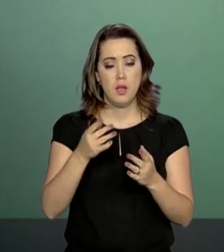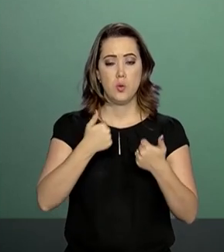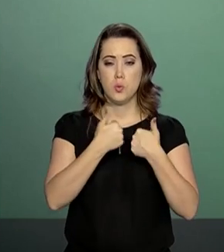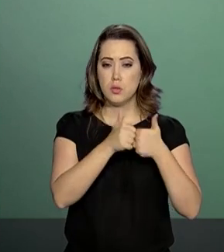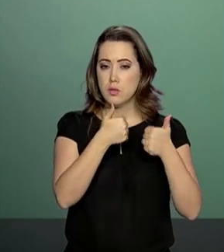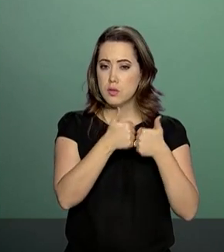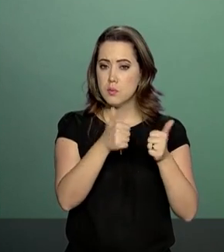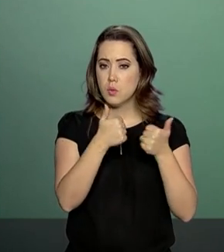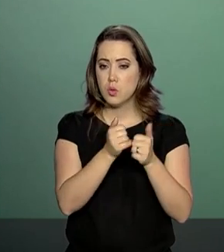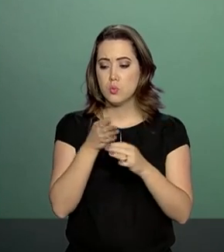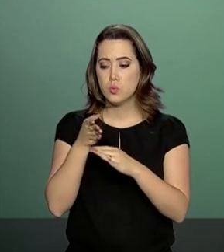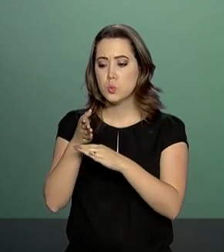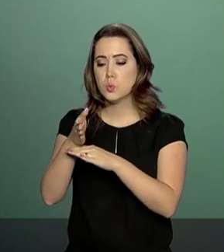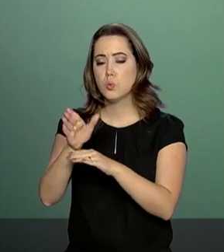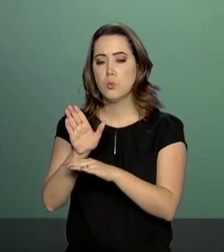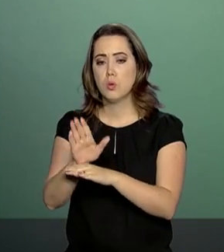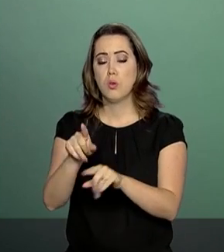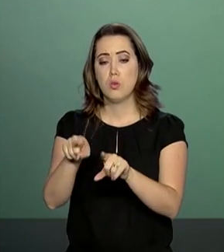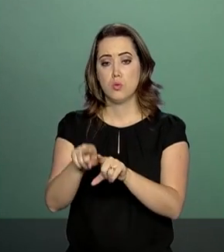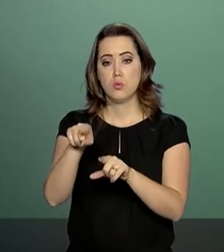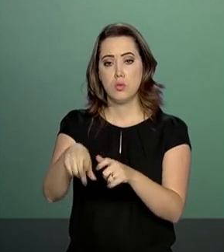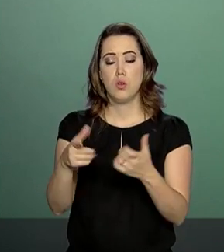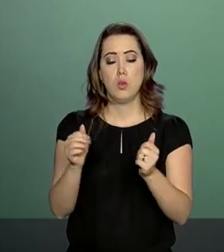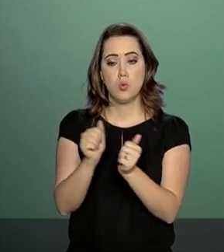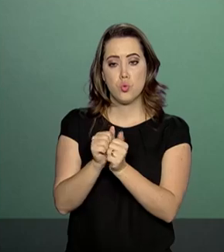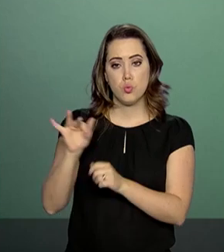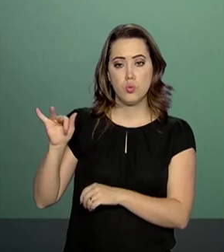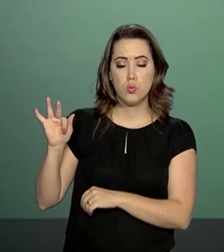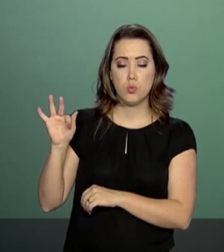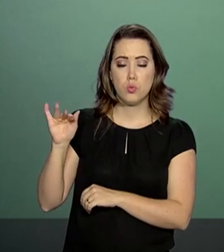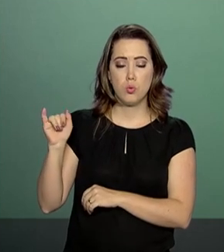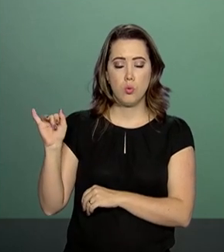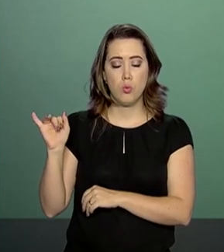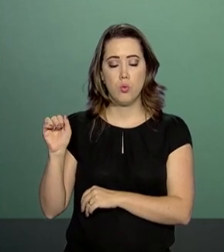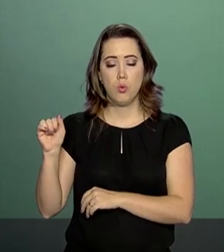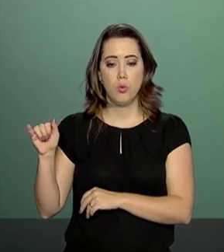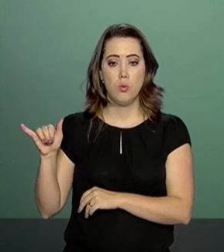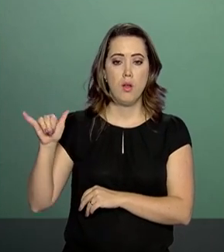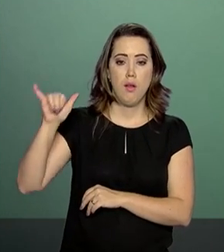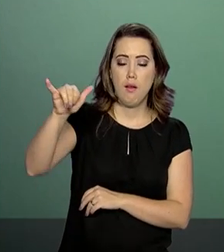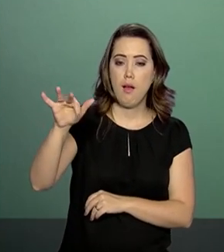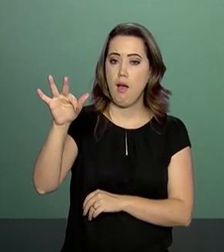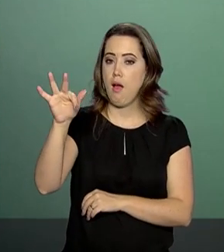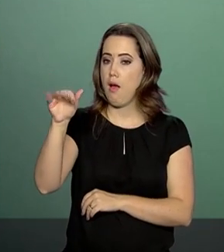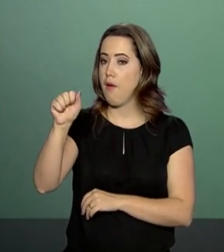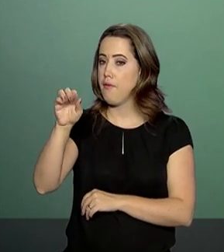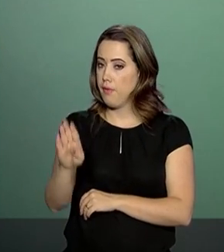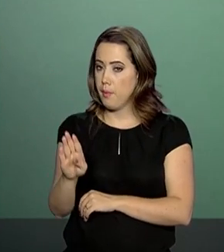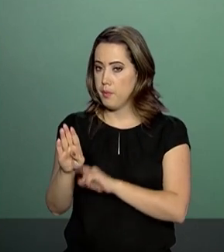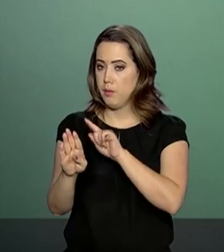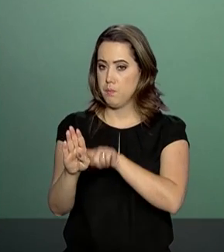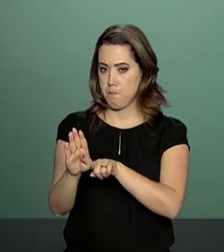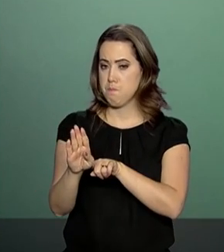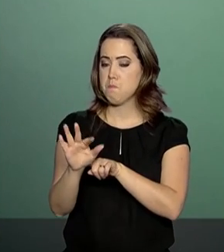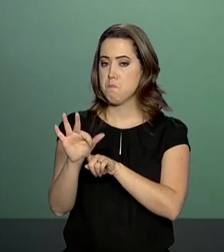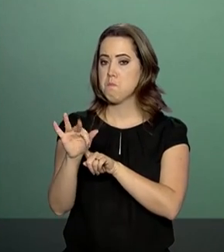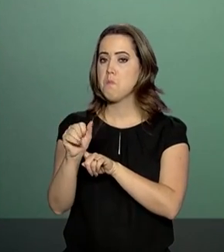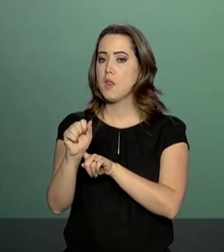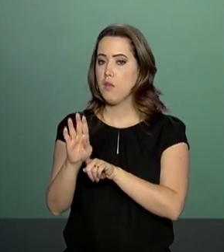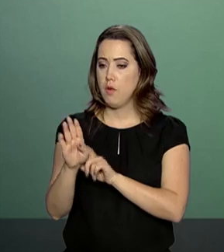região com o apoio da Força Aérea Brasileira o vice-presidente da República